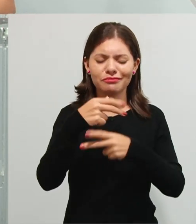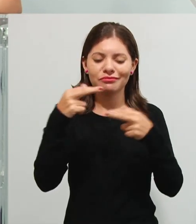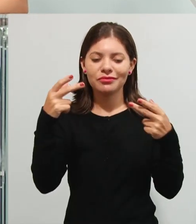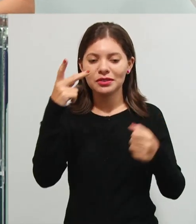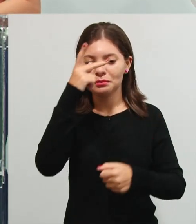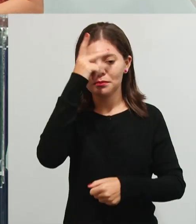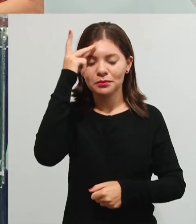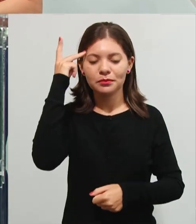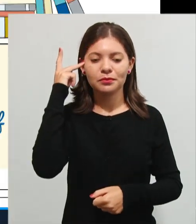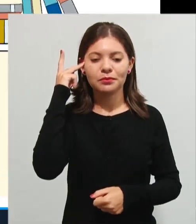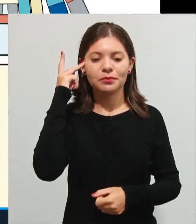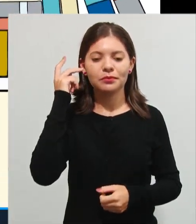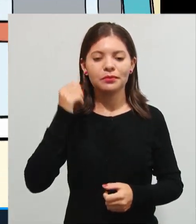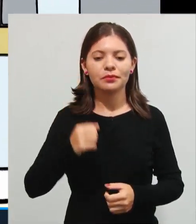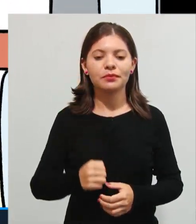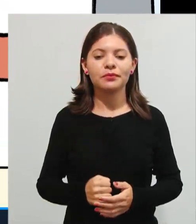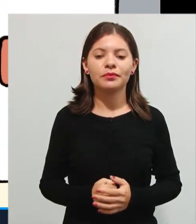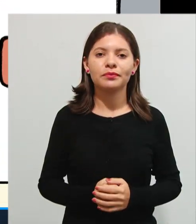pessoas.